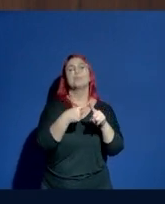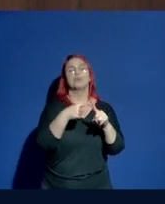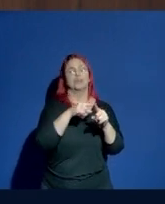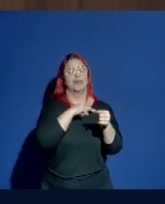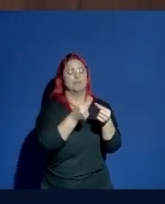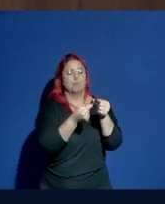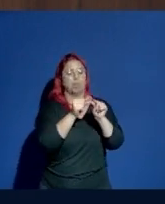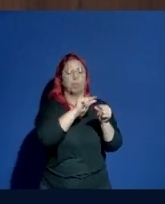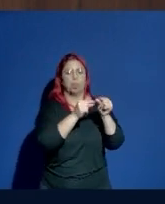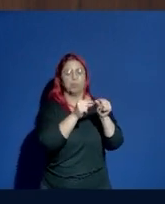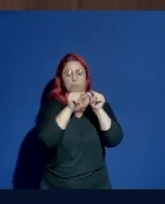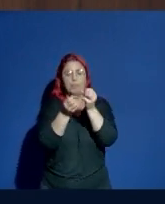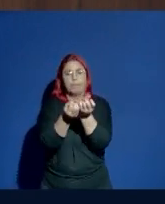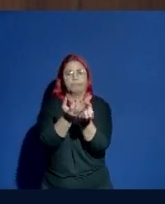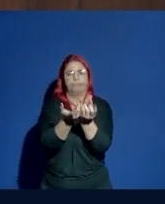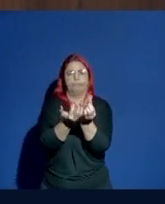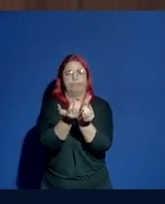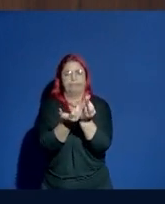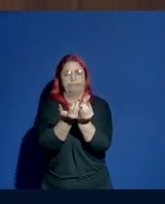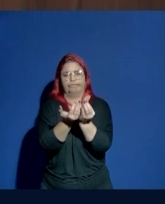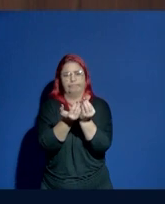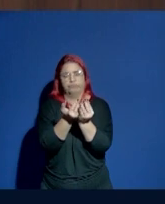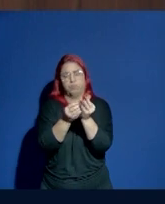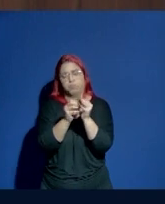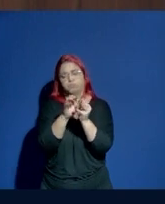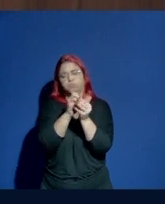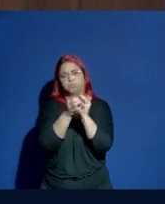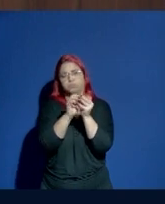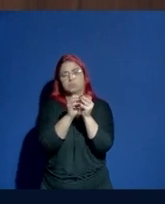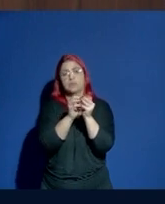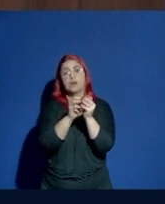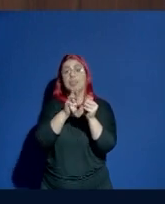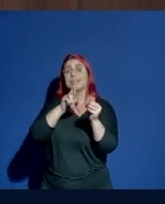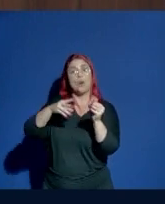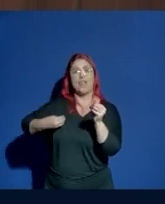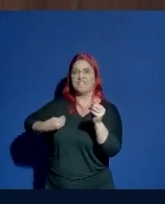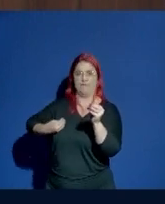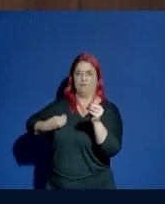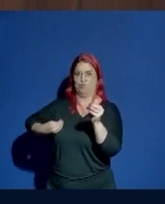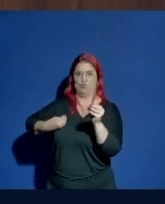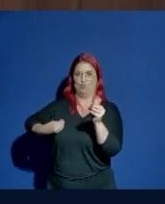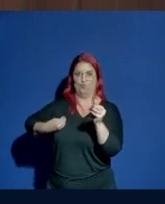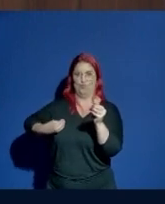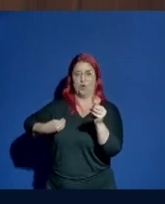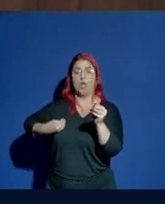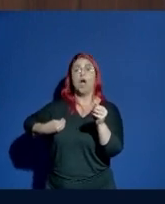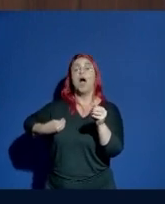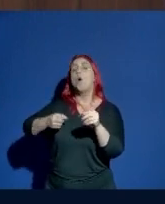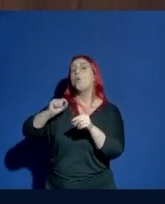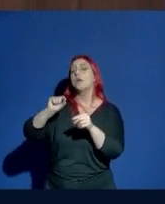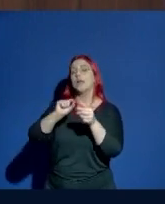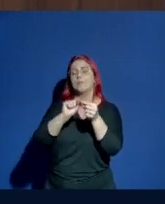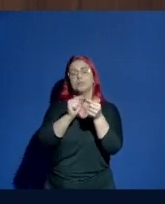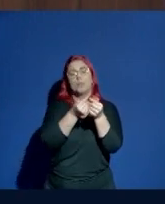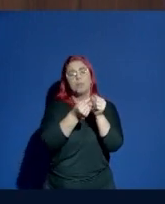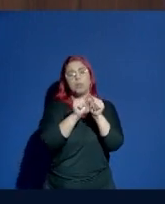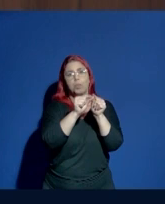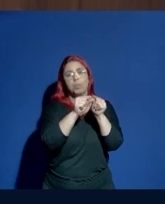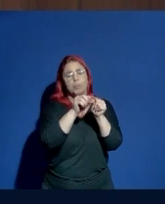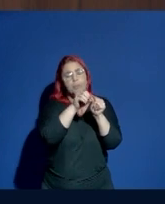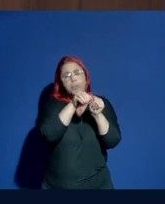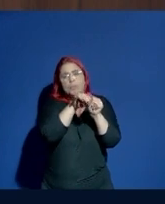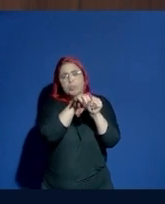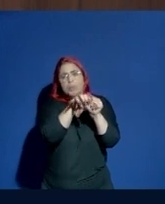biológico natural e que nós não utilizamos um micro-organismo vivo. Nós utilizamos os metabólitos que